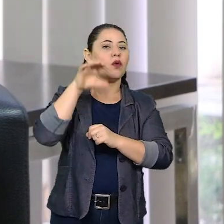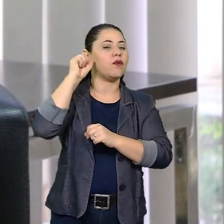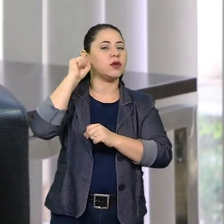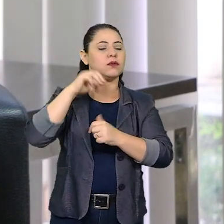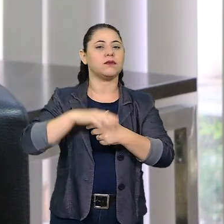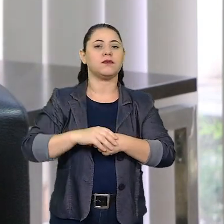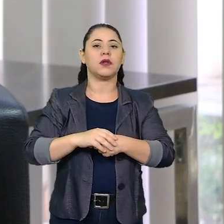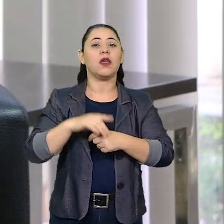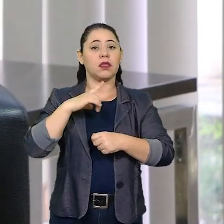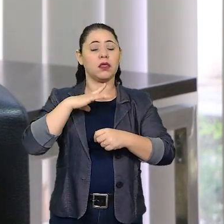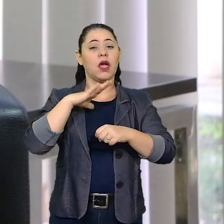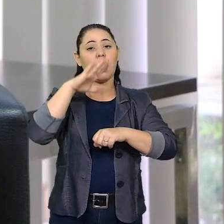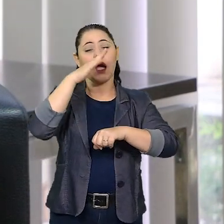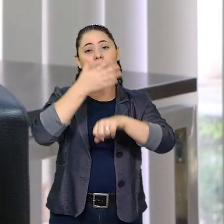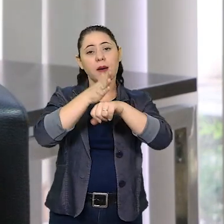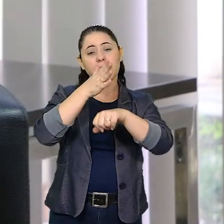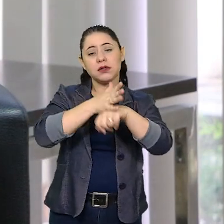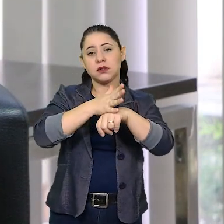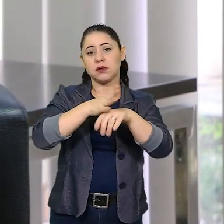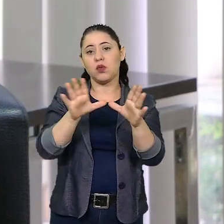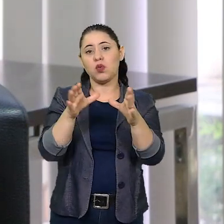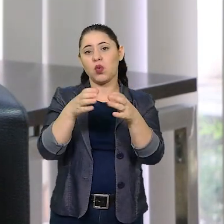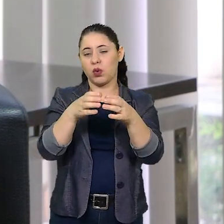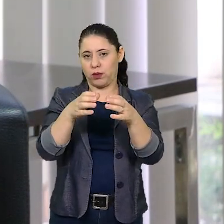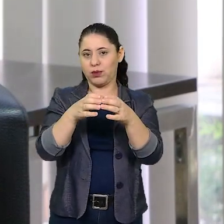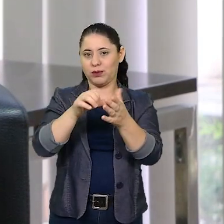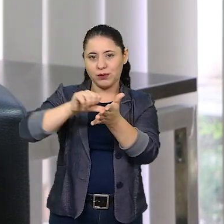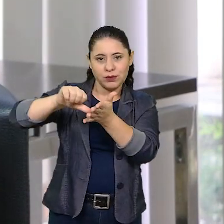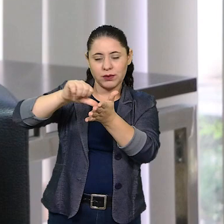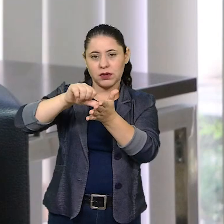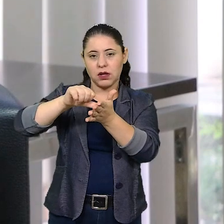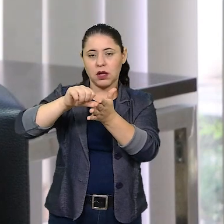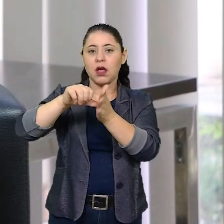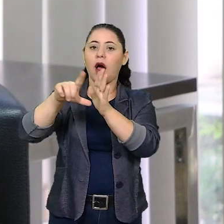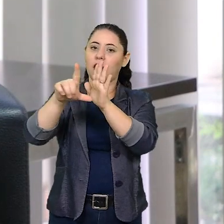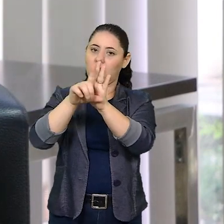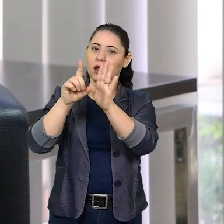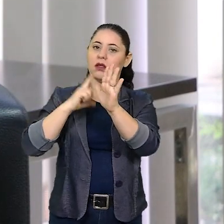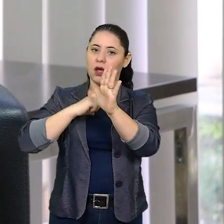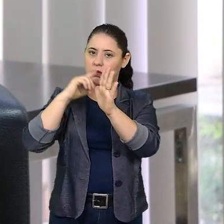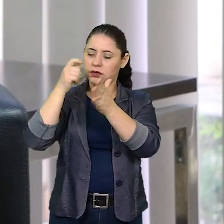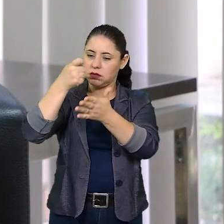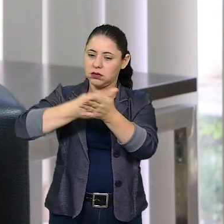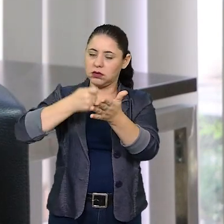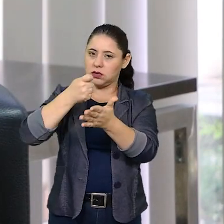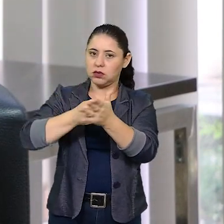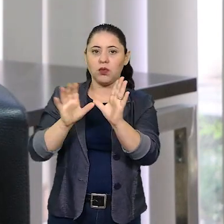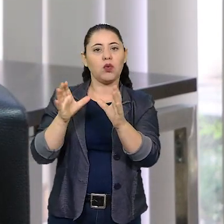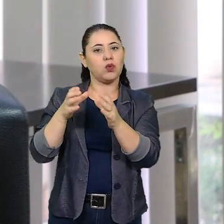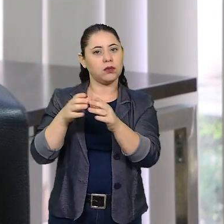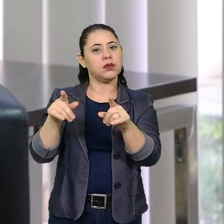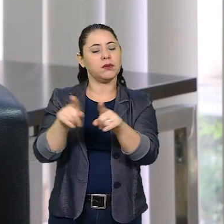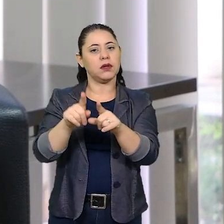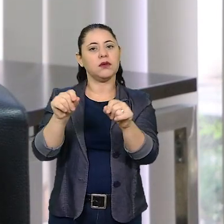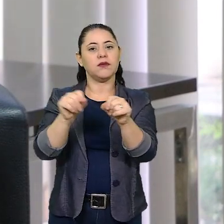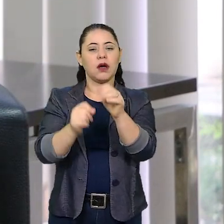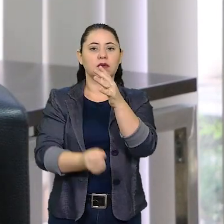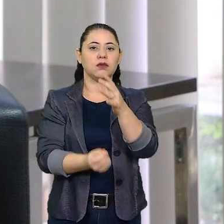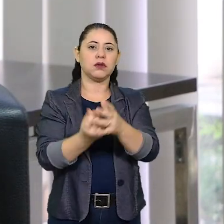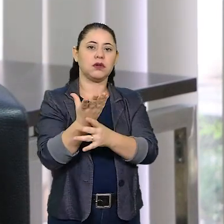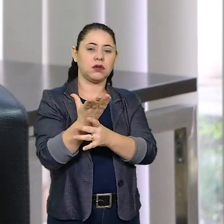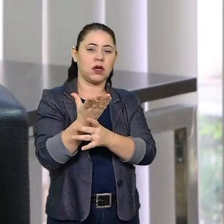em rede, e uma das formas que a lei prevê e que nós estamos insistindo muito para que